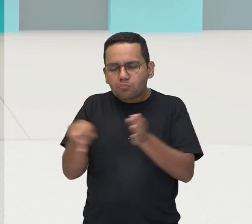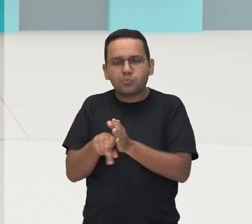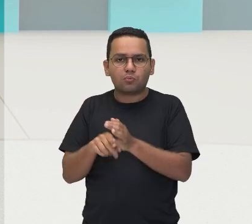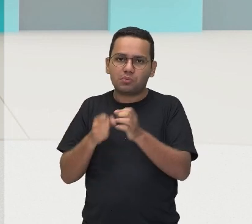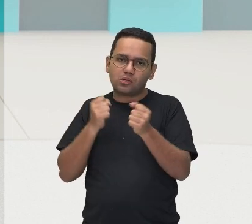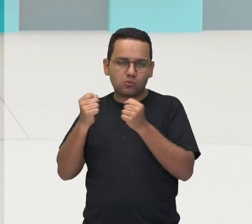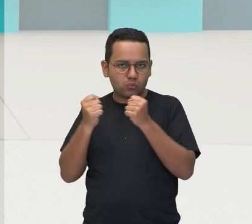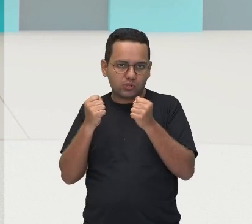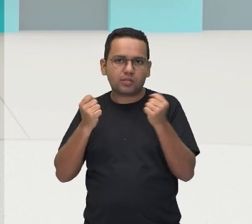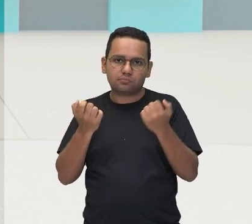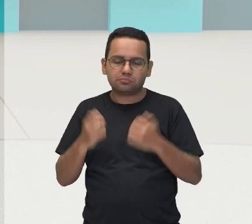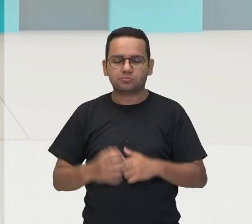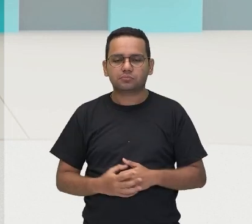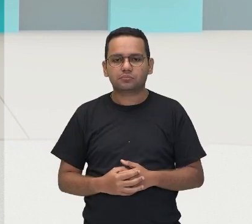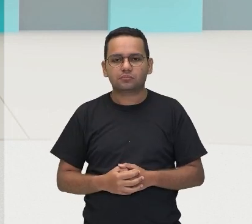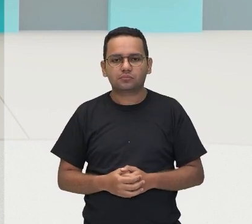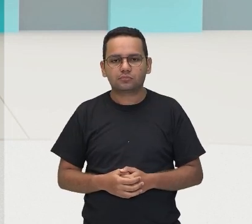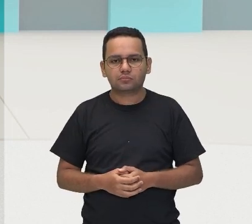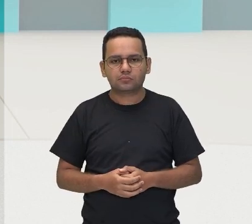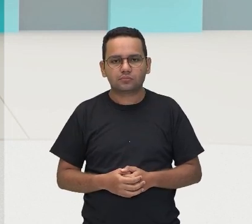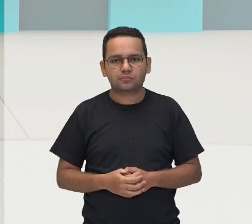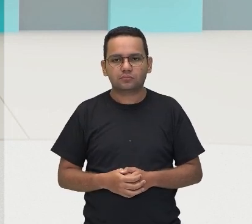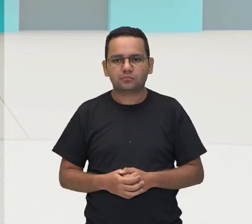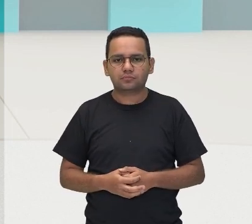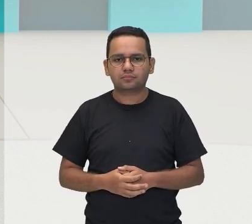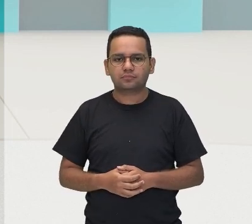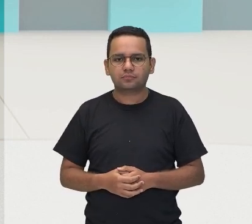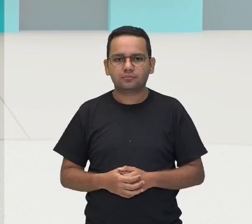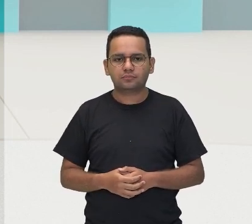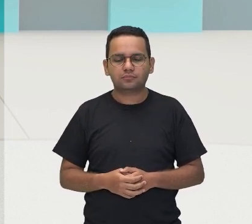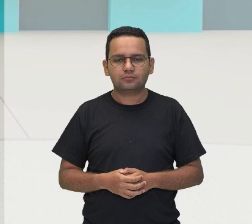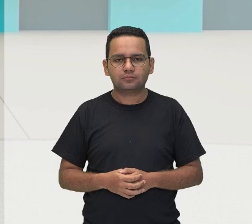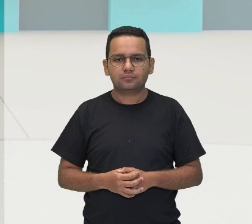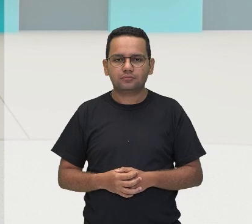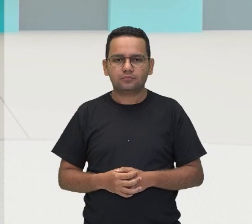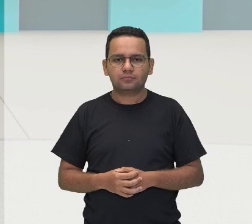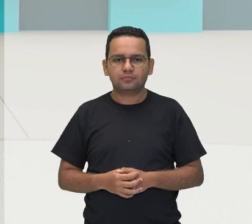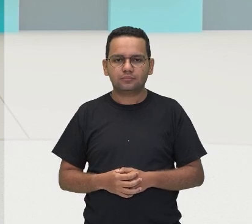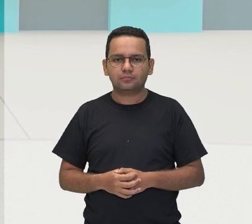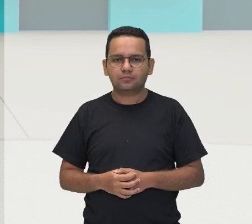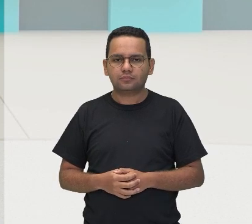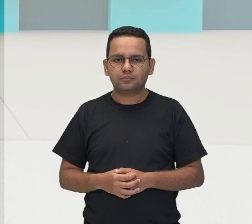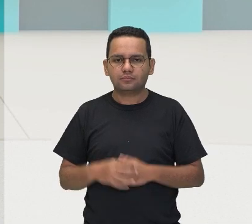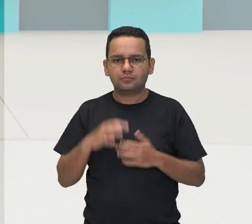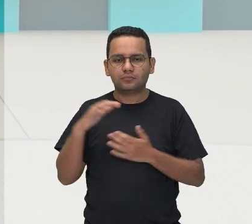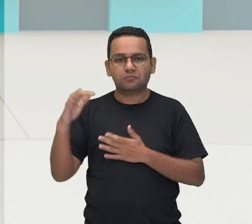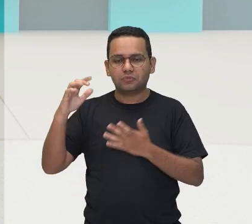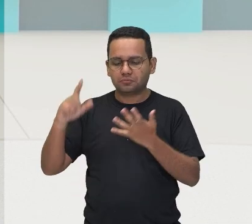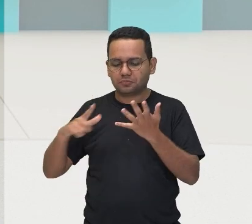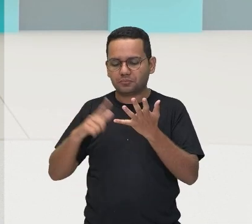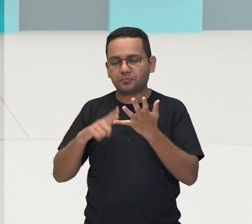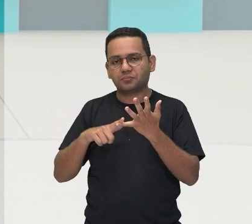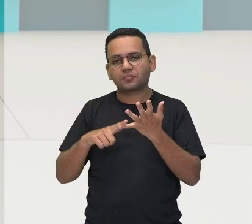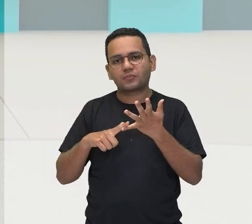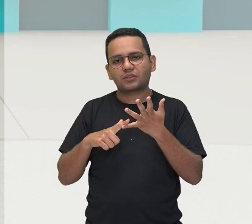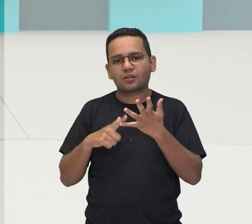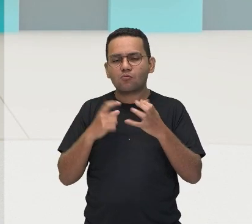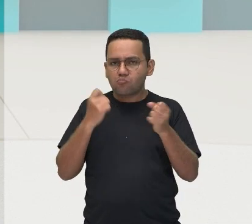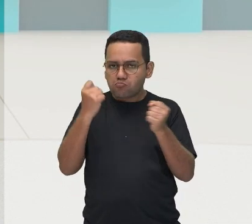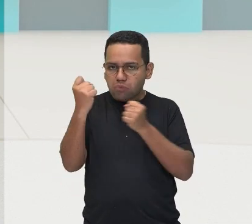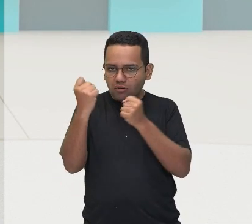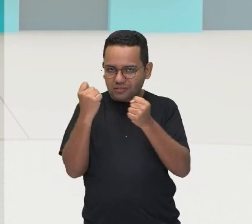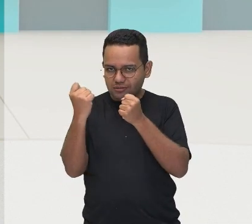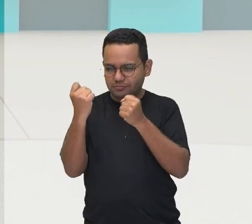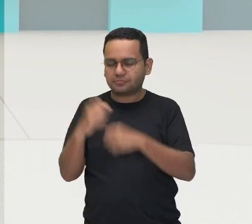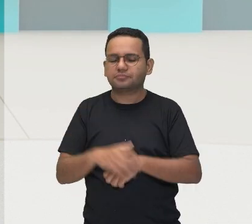do karatê. Né? Interessante. Por fim, nós vamos ver aqui o boxe. Bem, o